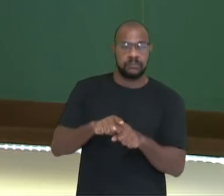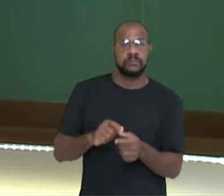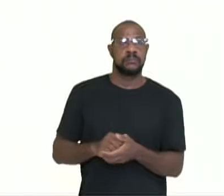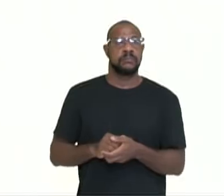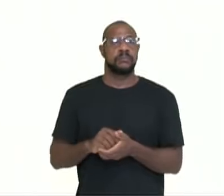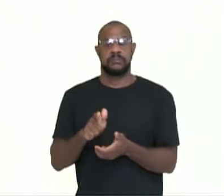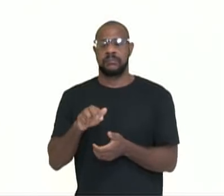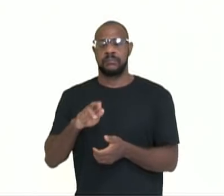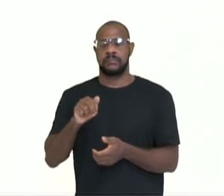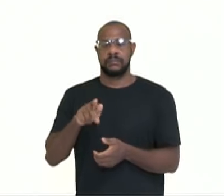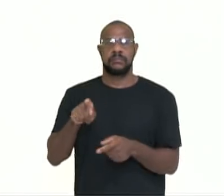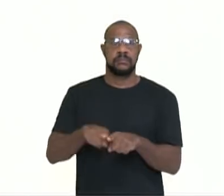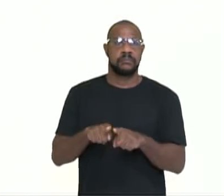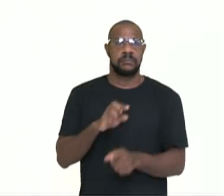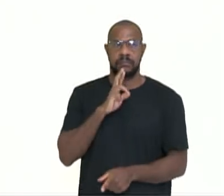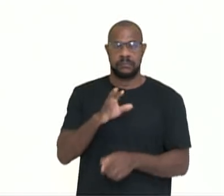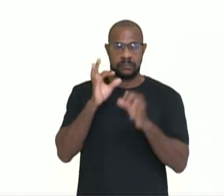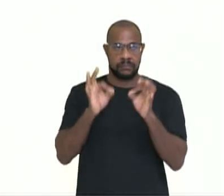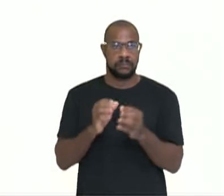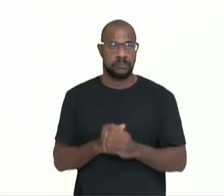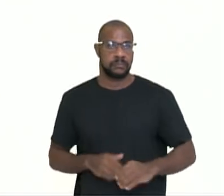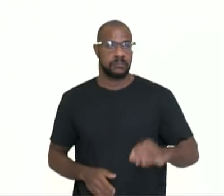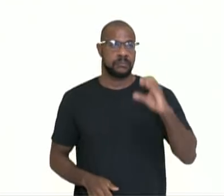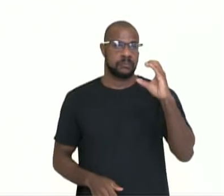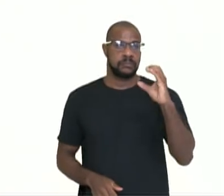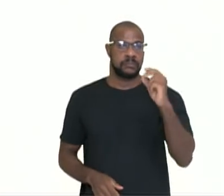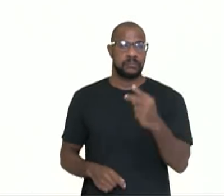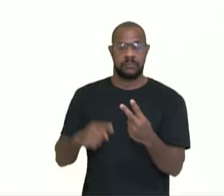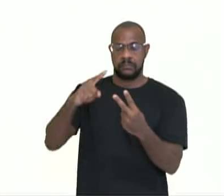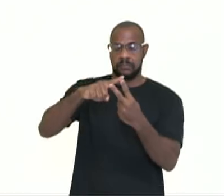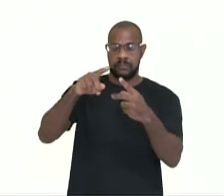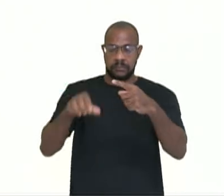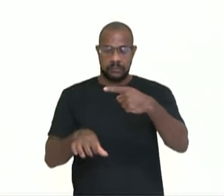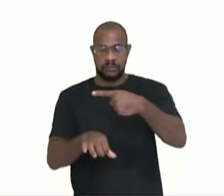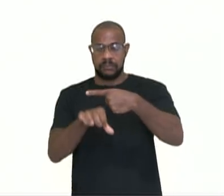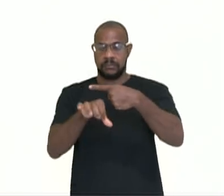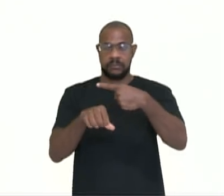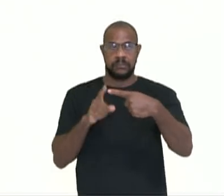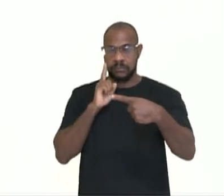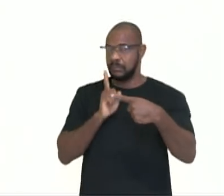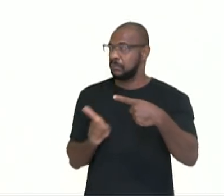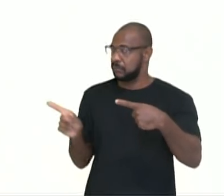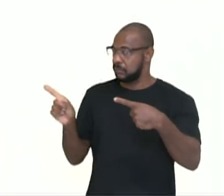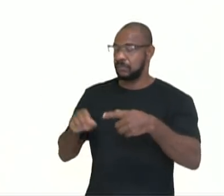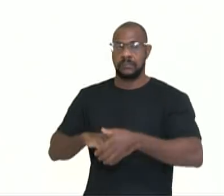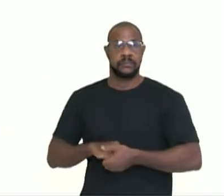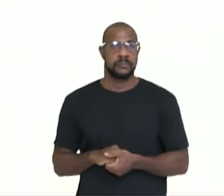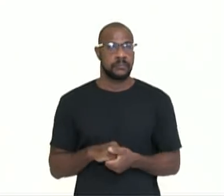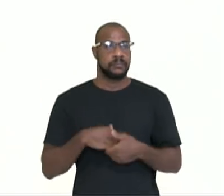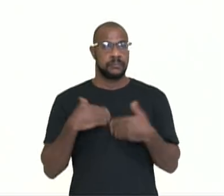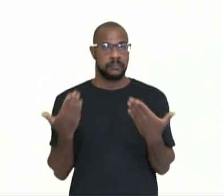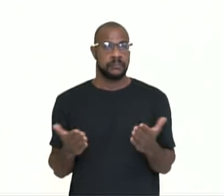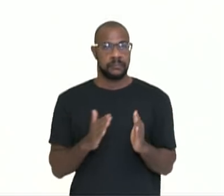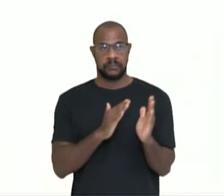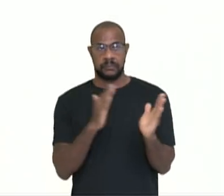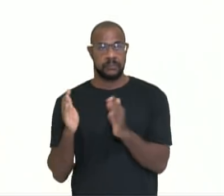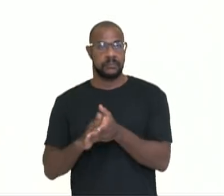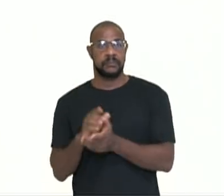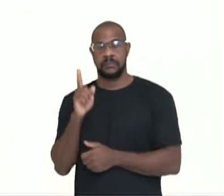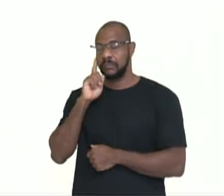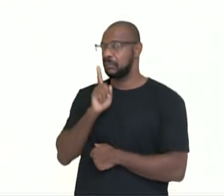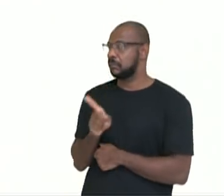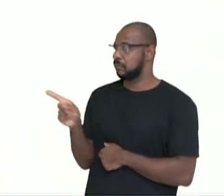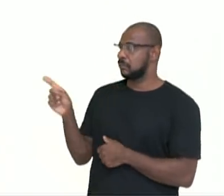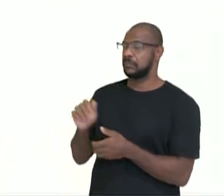resposta correta, alternativa C, π/9 radianos. Então, vamos dar sequência olhando